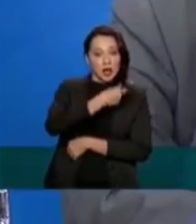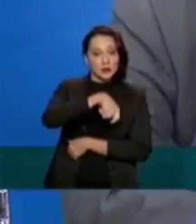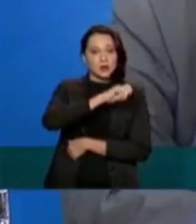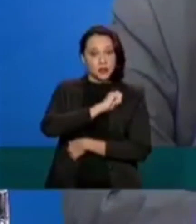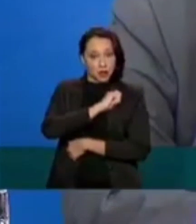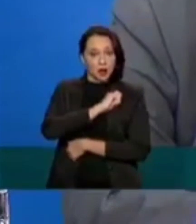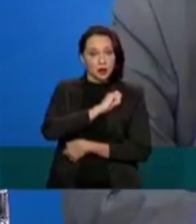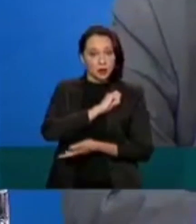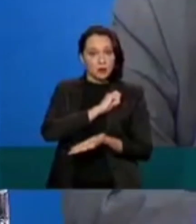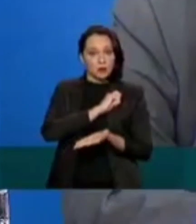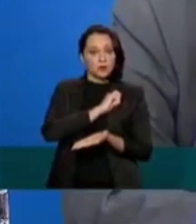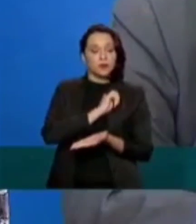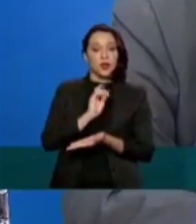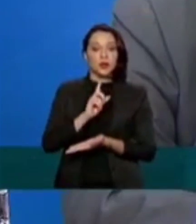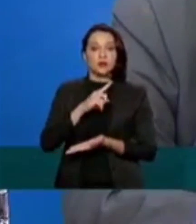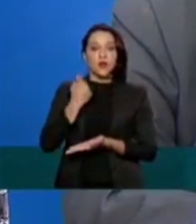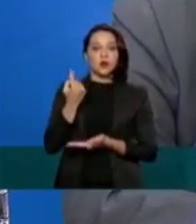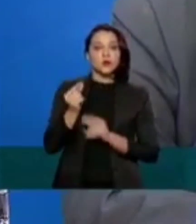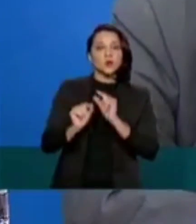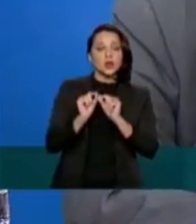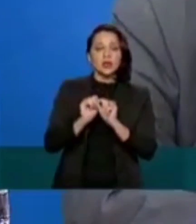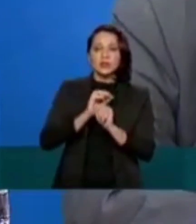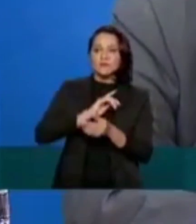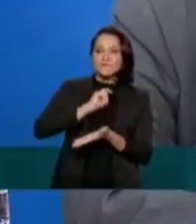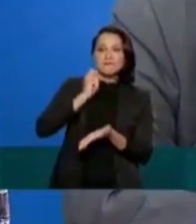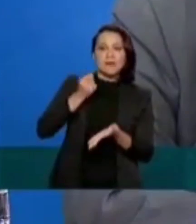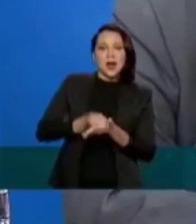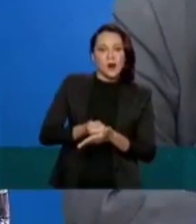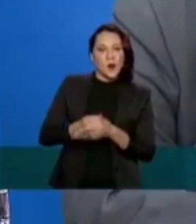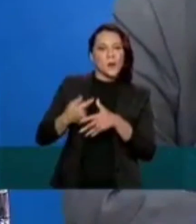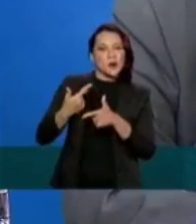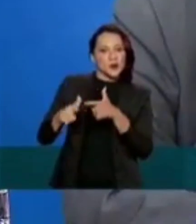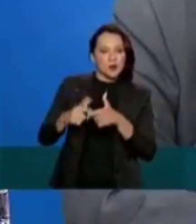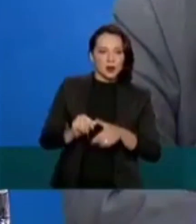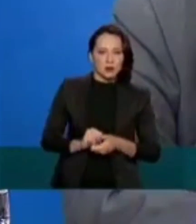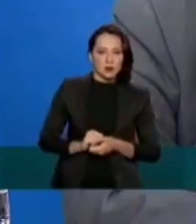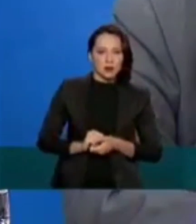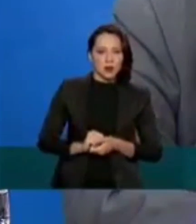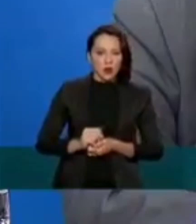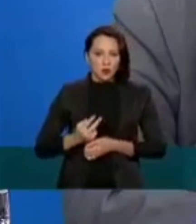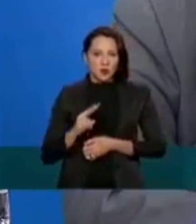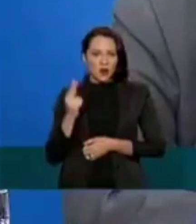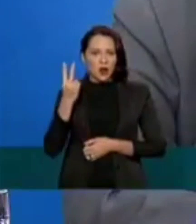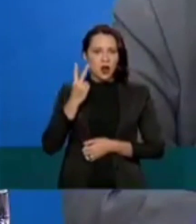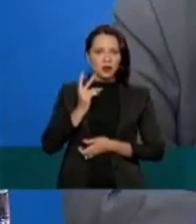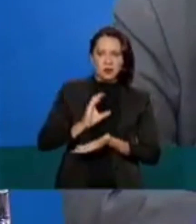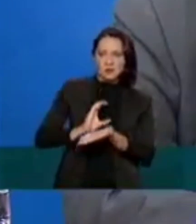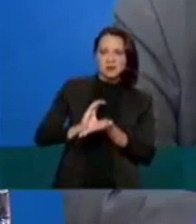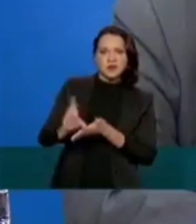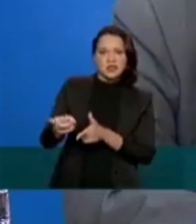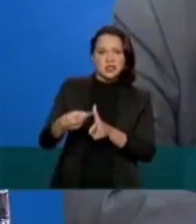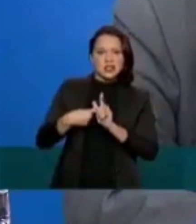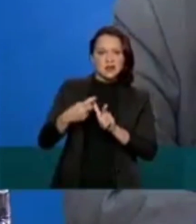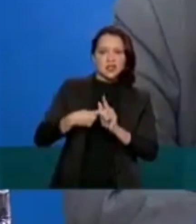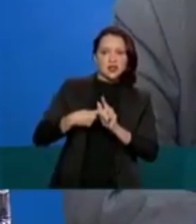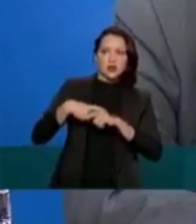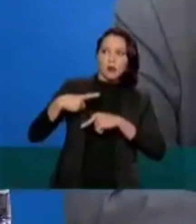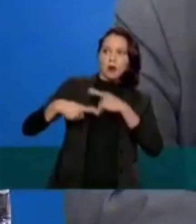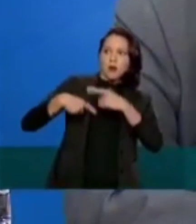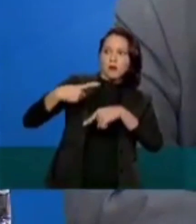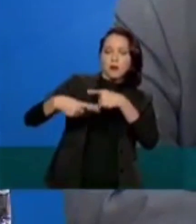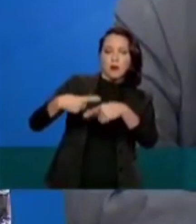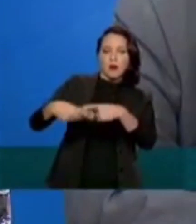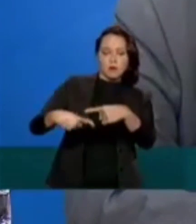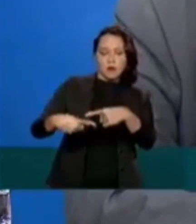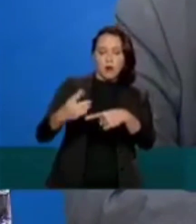seja, nós somos uma geração que pagou pela guerra, nós não transferimos os custos em endividamento em bola de neve